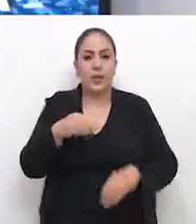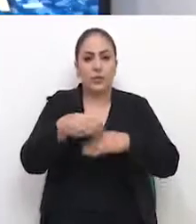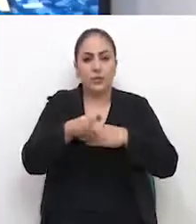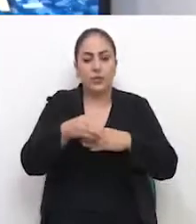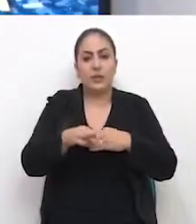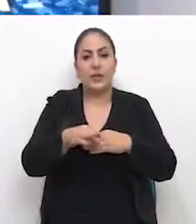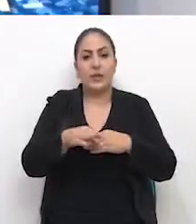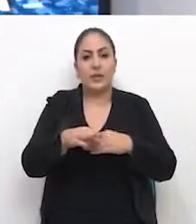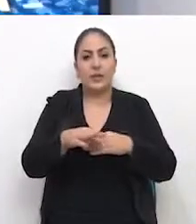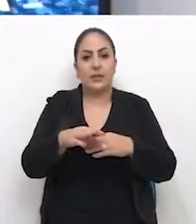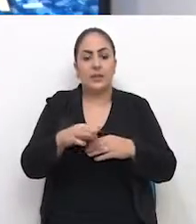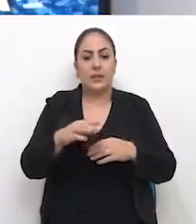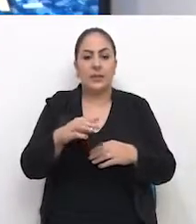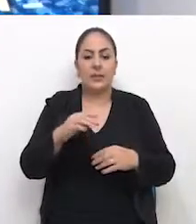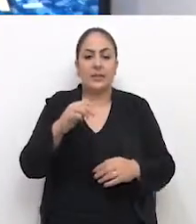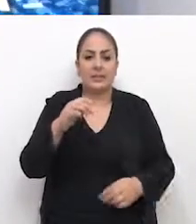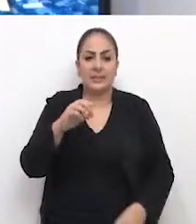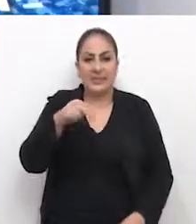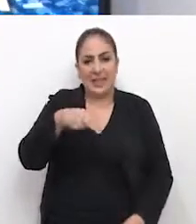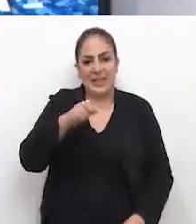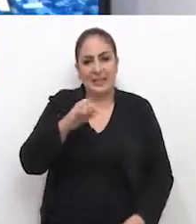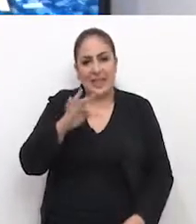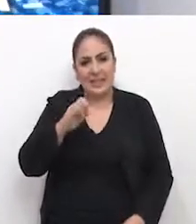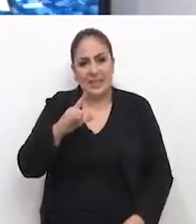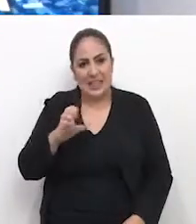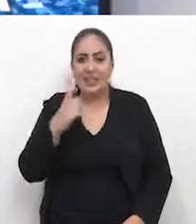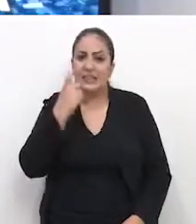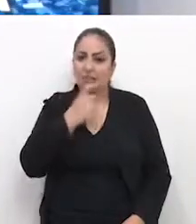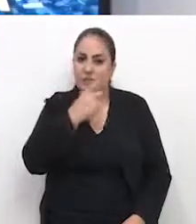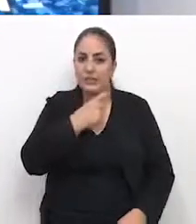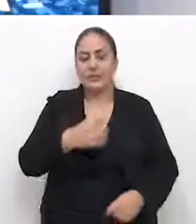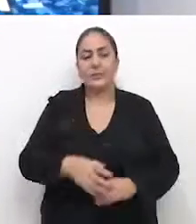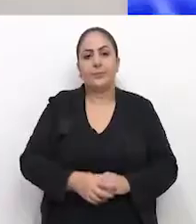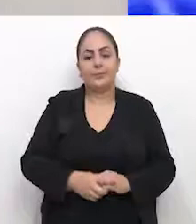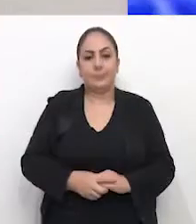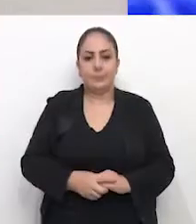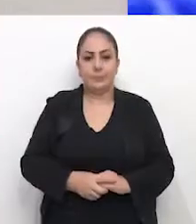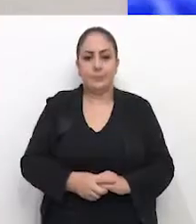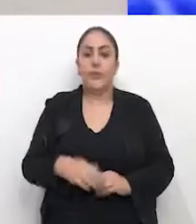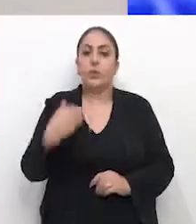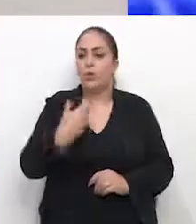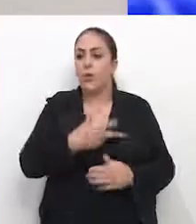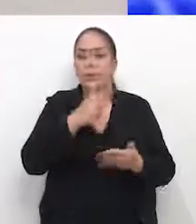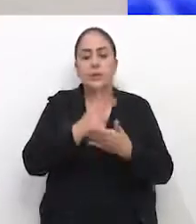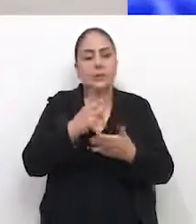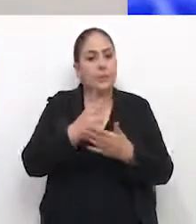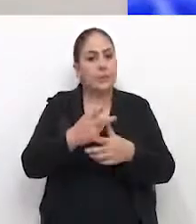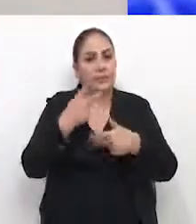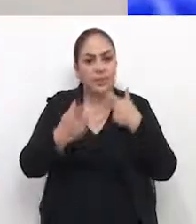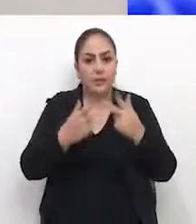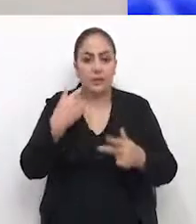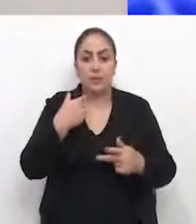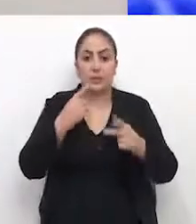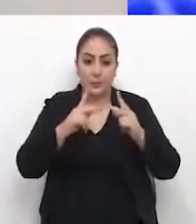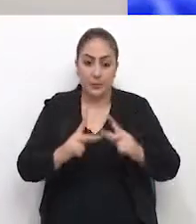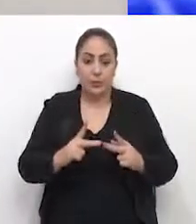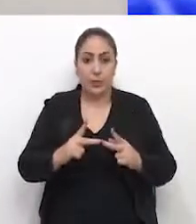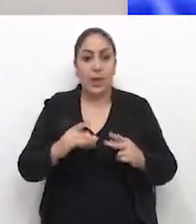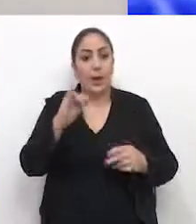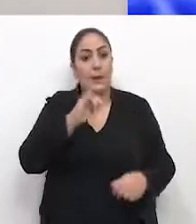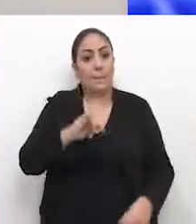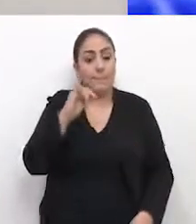algumas dicas com a cirurgiã dentista Nathalie Vila Azambuja. Então a gente sempre frisa para os